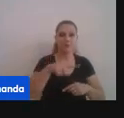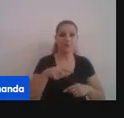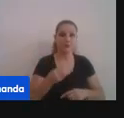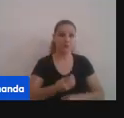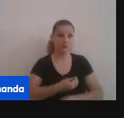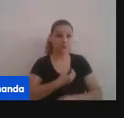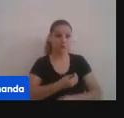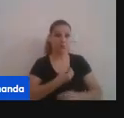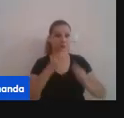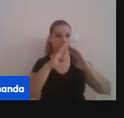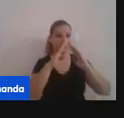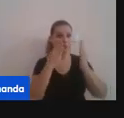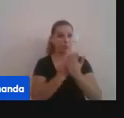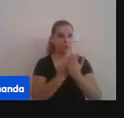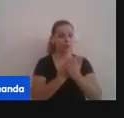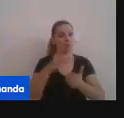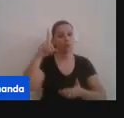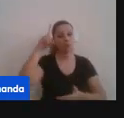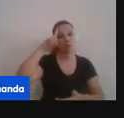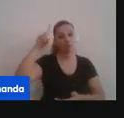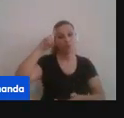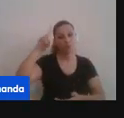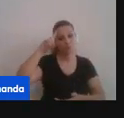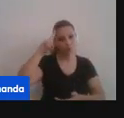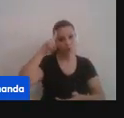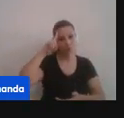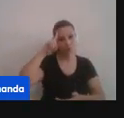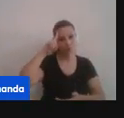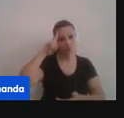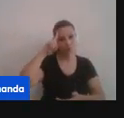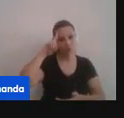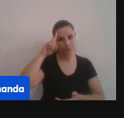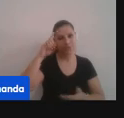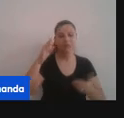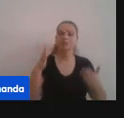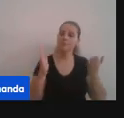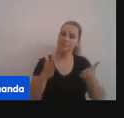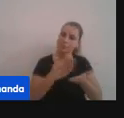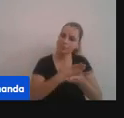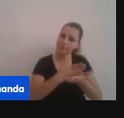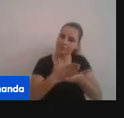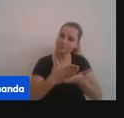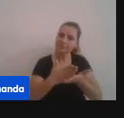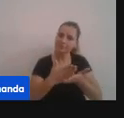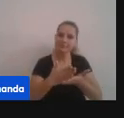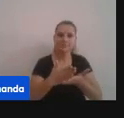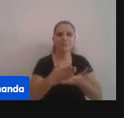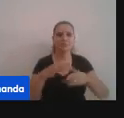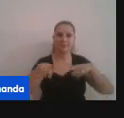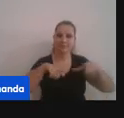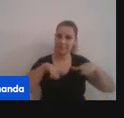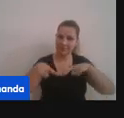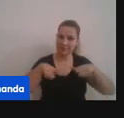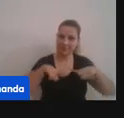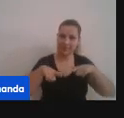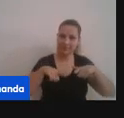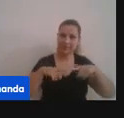lidam com o cotidiano. E é a partir disso que nós temos que trabalhar, não é mesmo? Eu quero essa